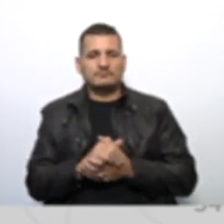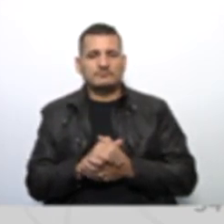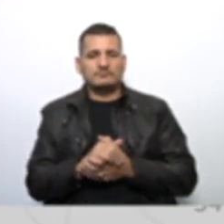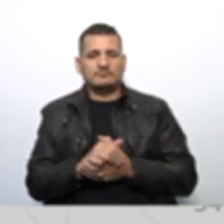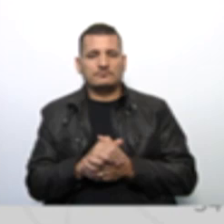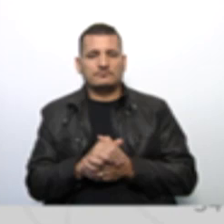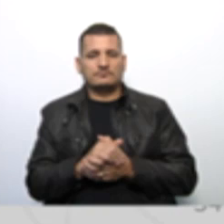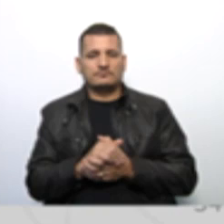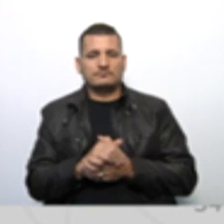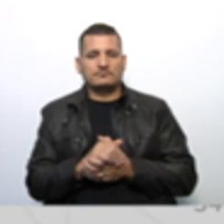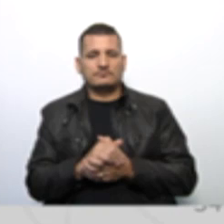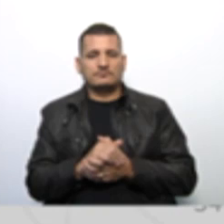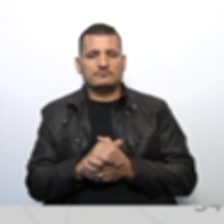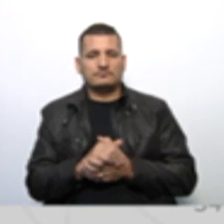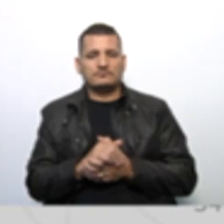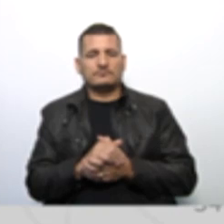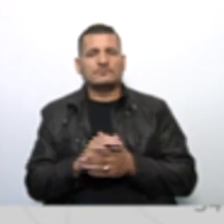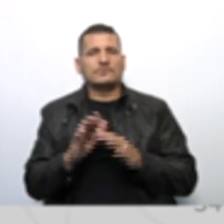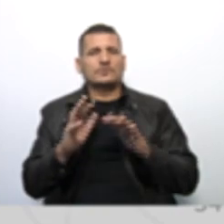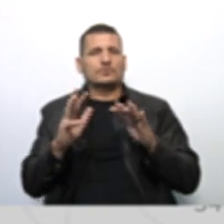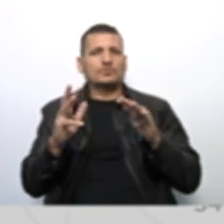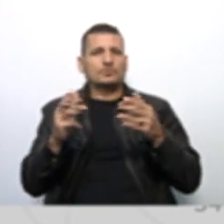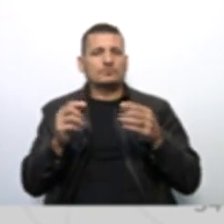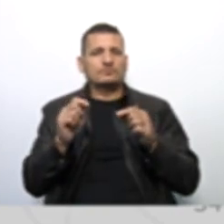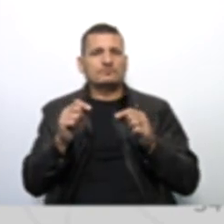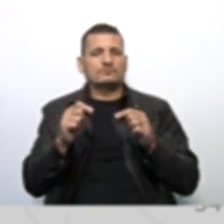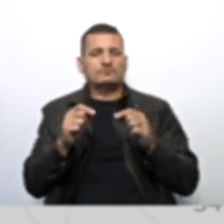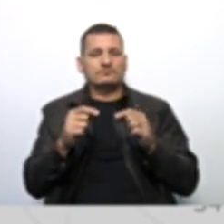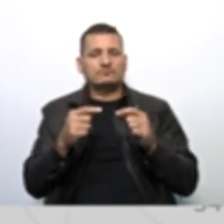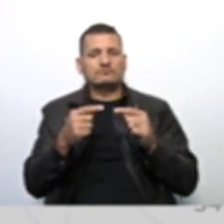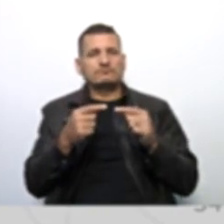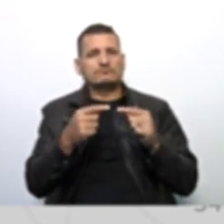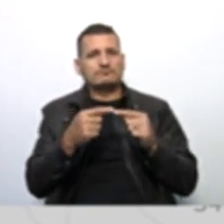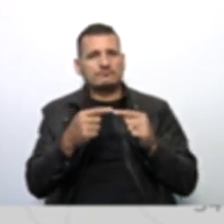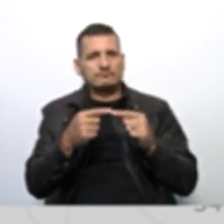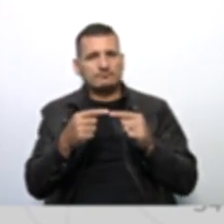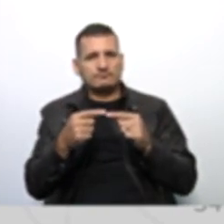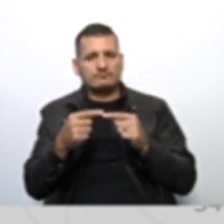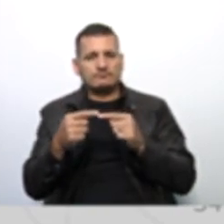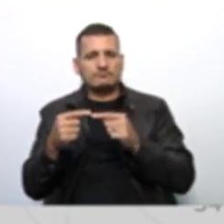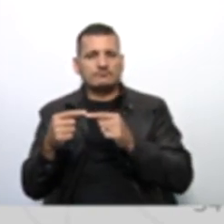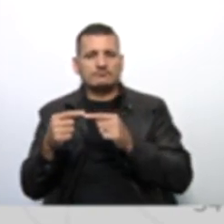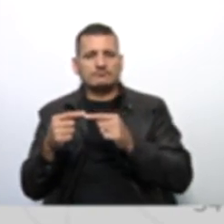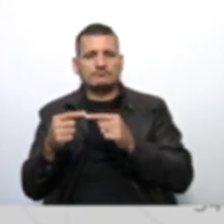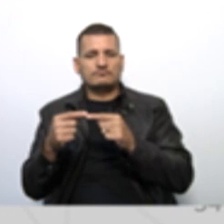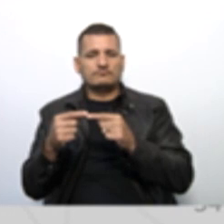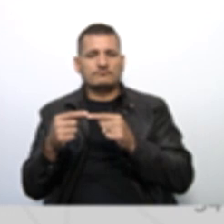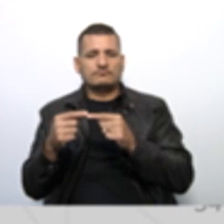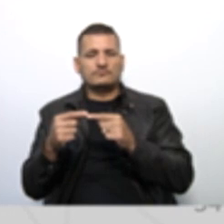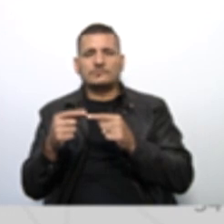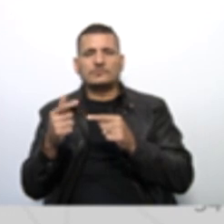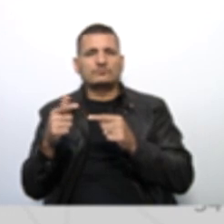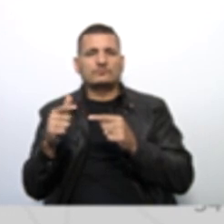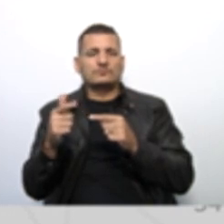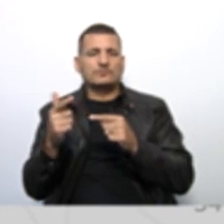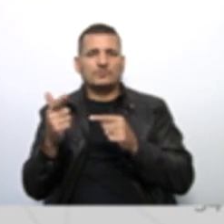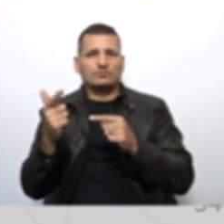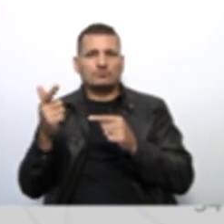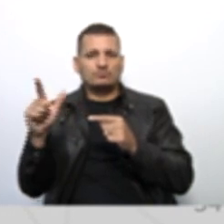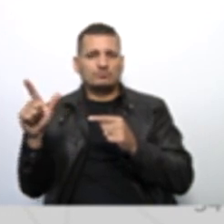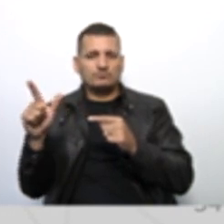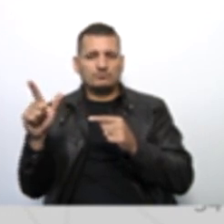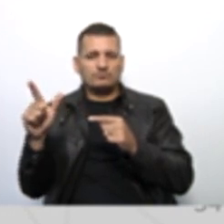ok? Todos os nós são conectados diretamente a um link e não existe outras estações